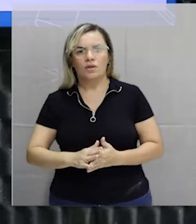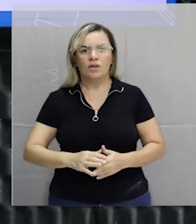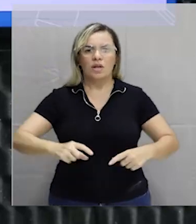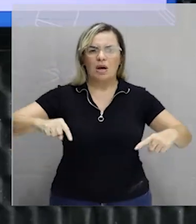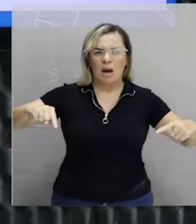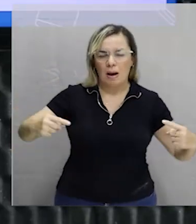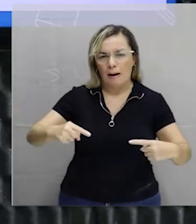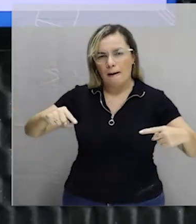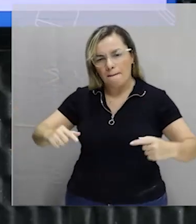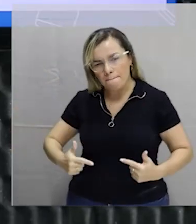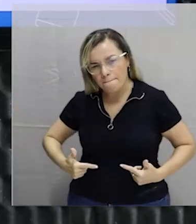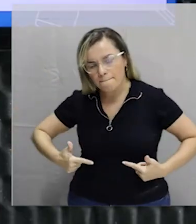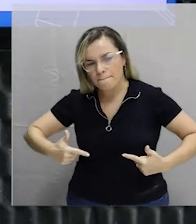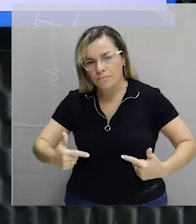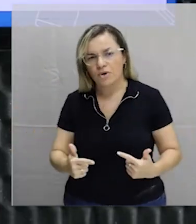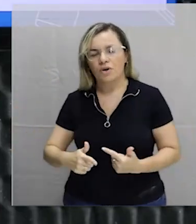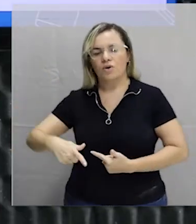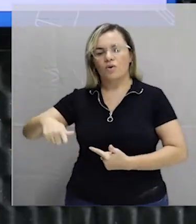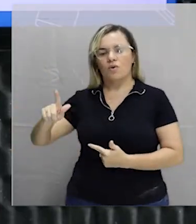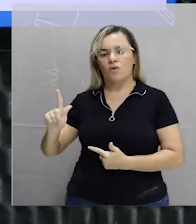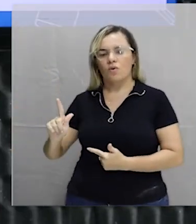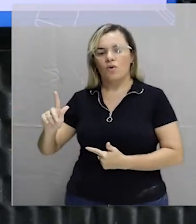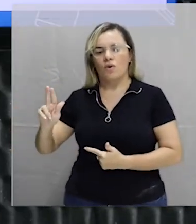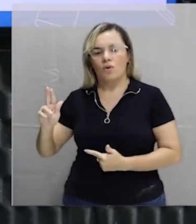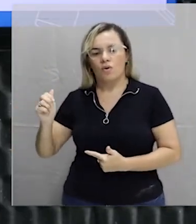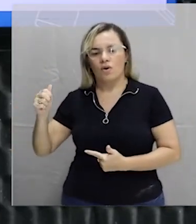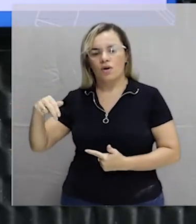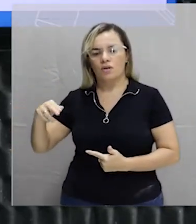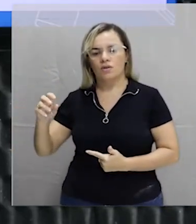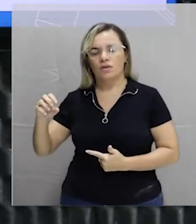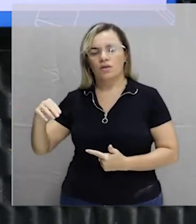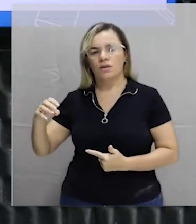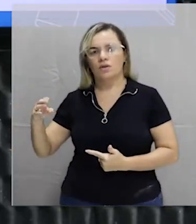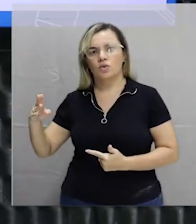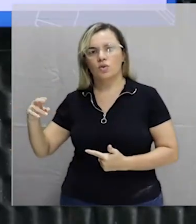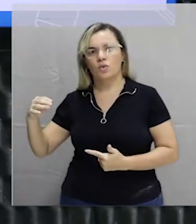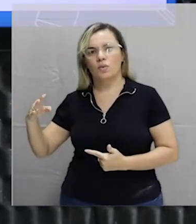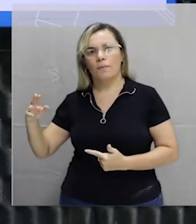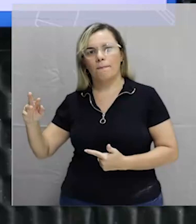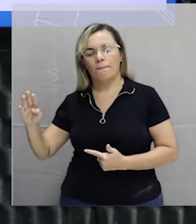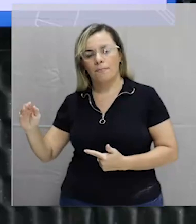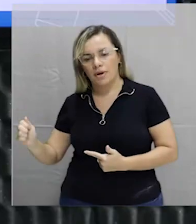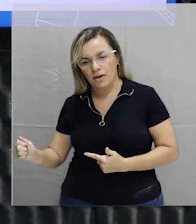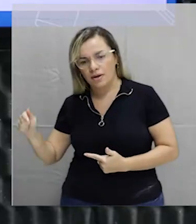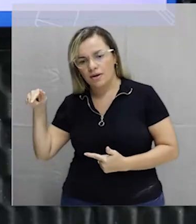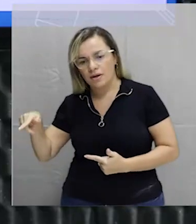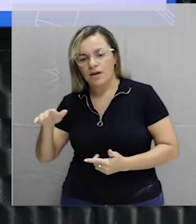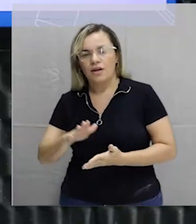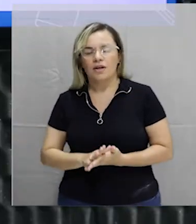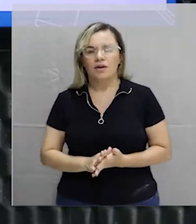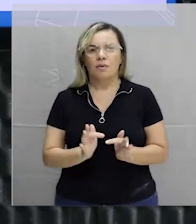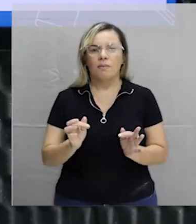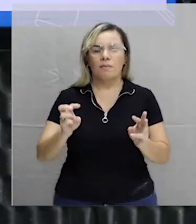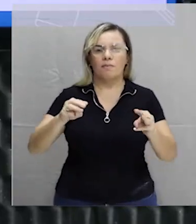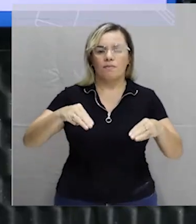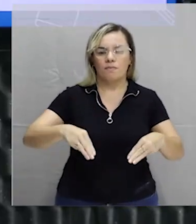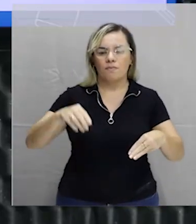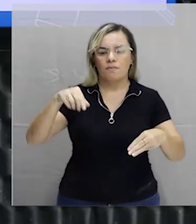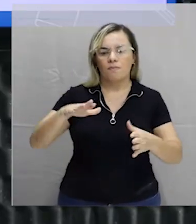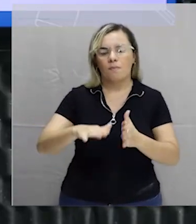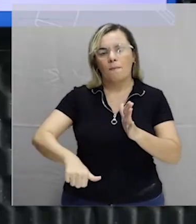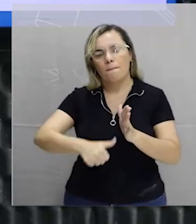em 1615. Uma primeira fase que irá findar, que irá